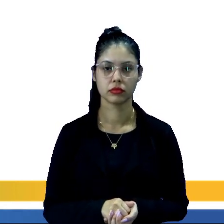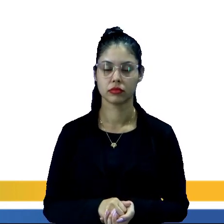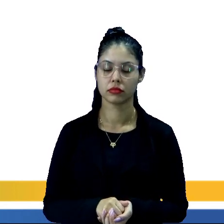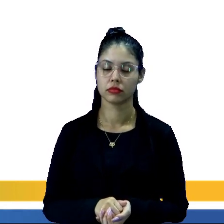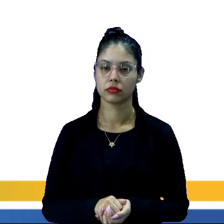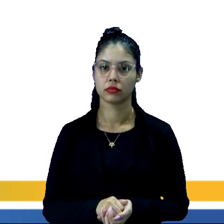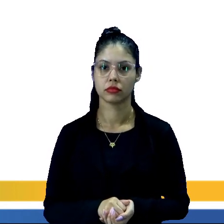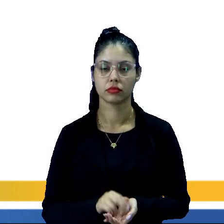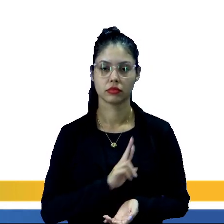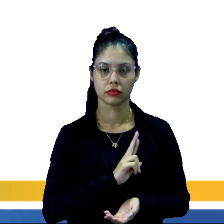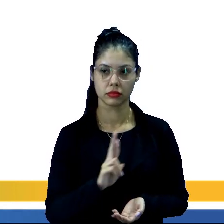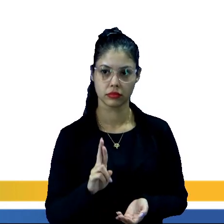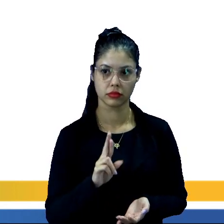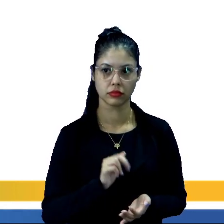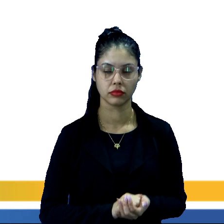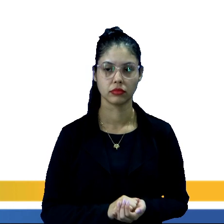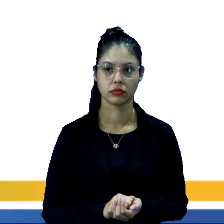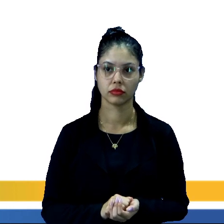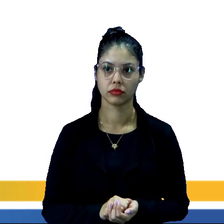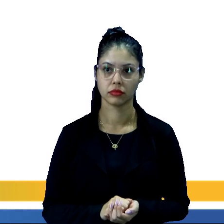religioso, né?